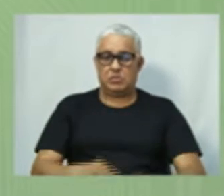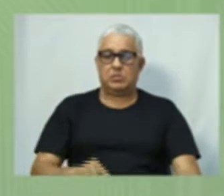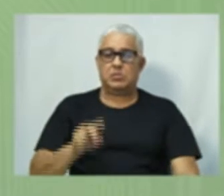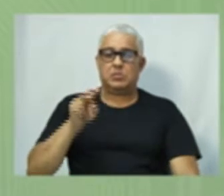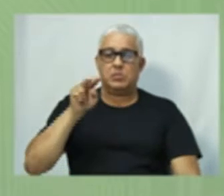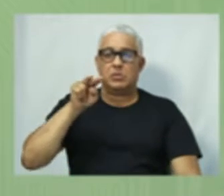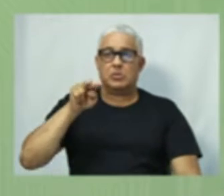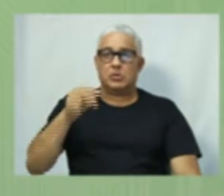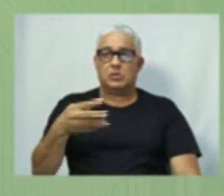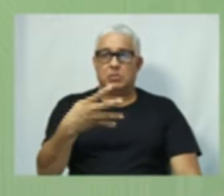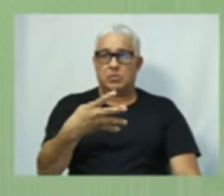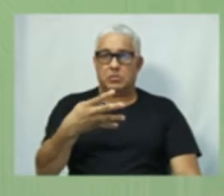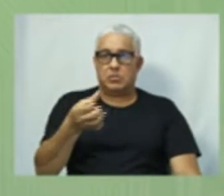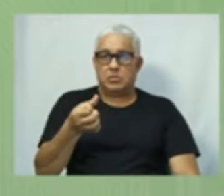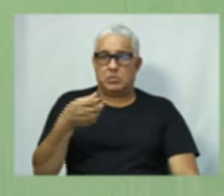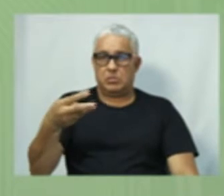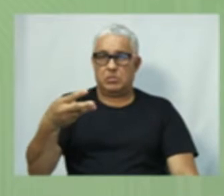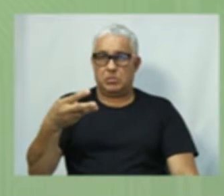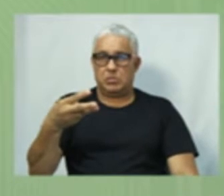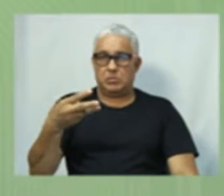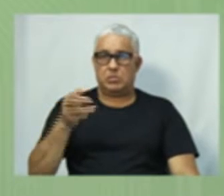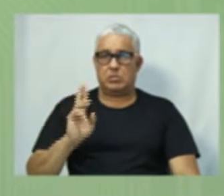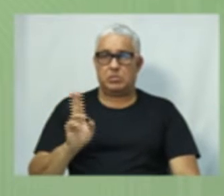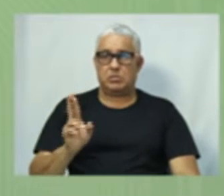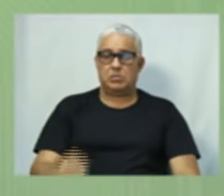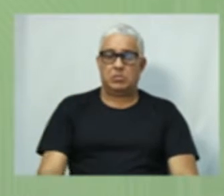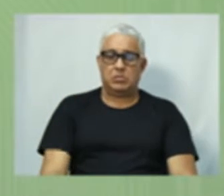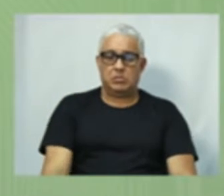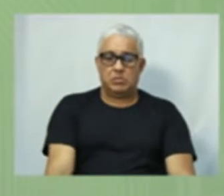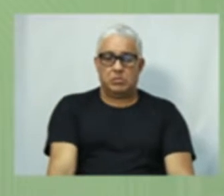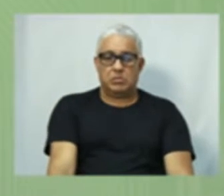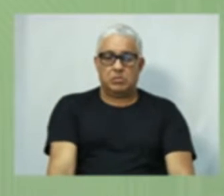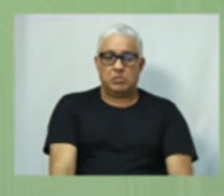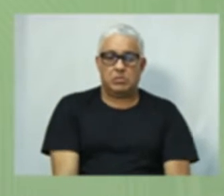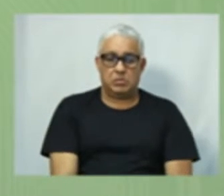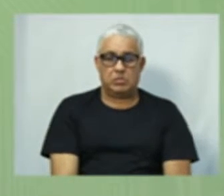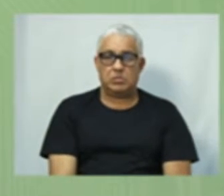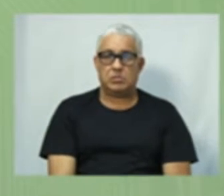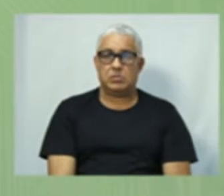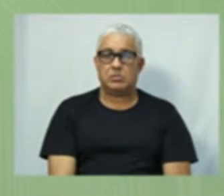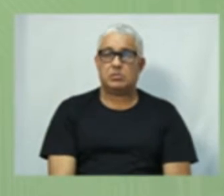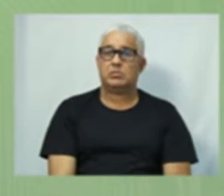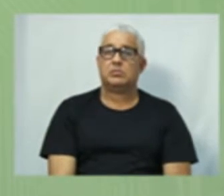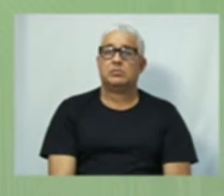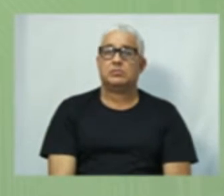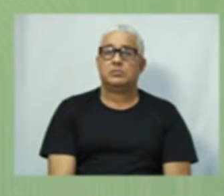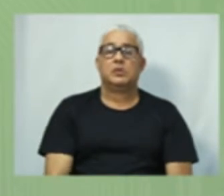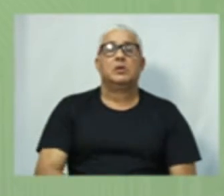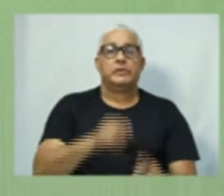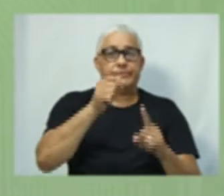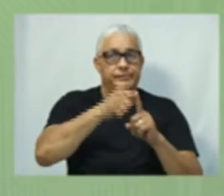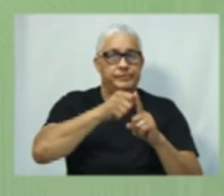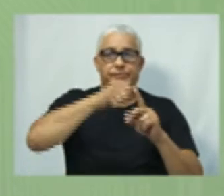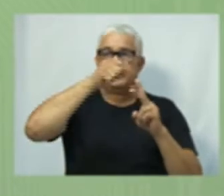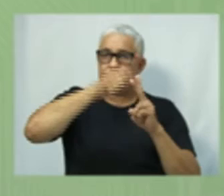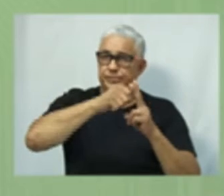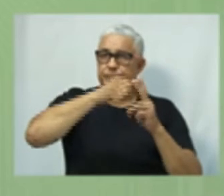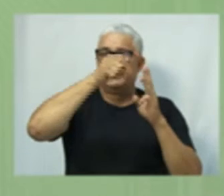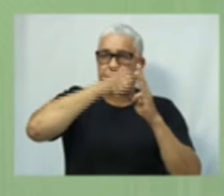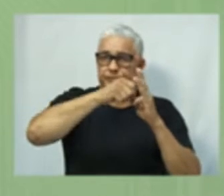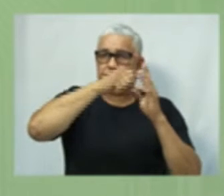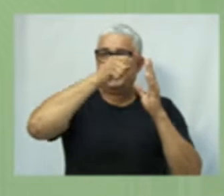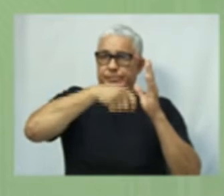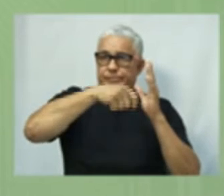Multiplicou, achou o valor a ser pago no mês de maio. E isso vai mês a mês,